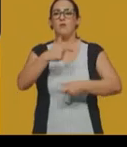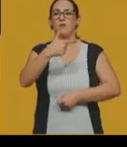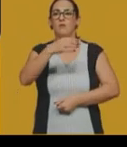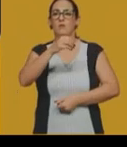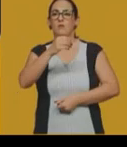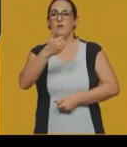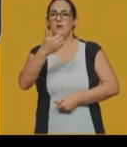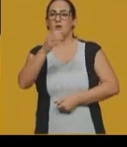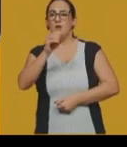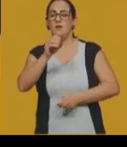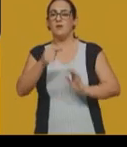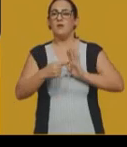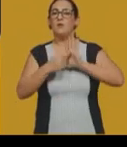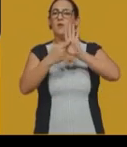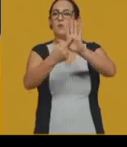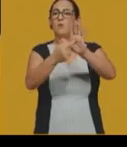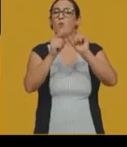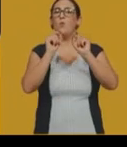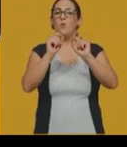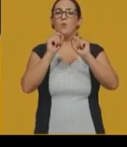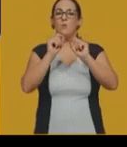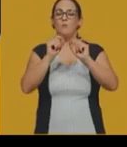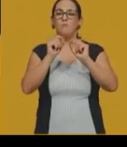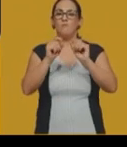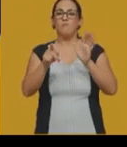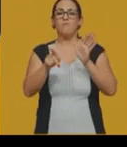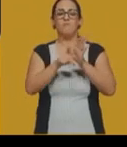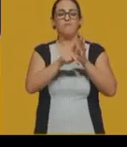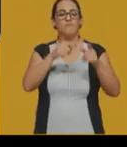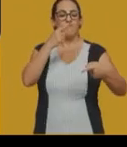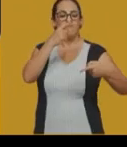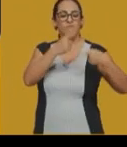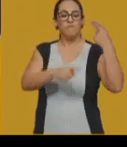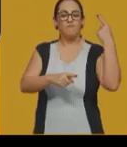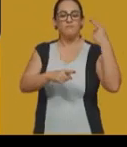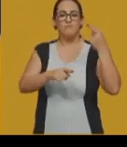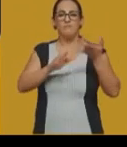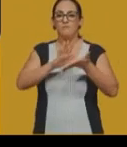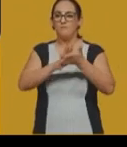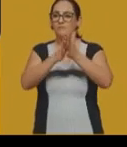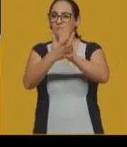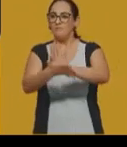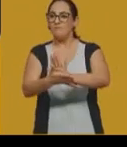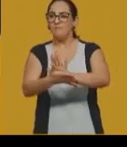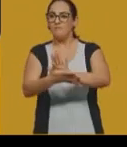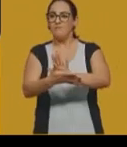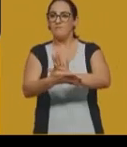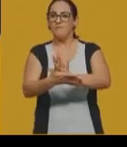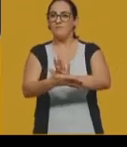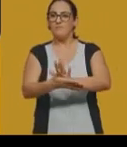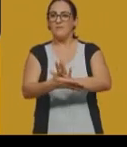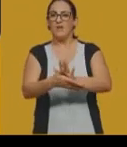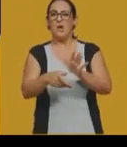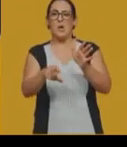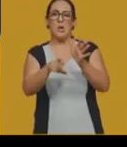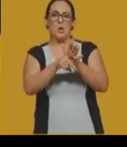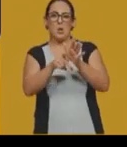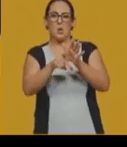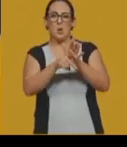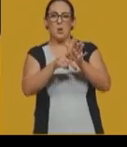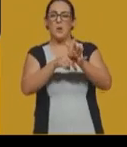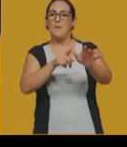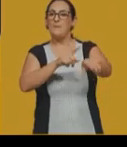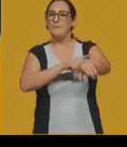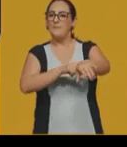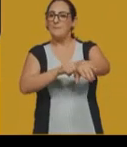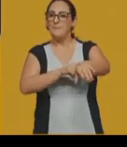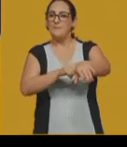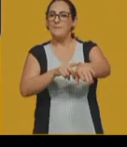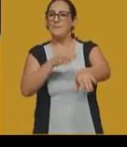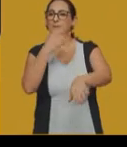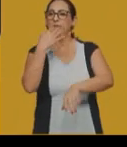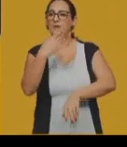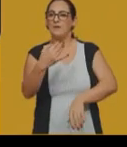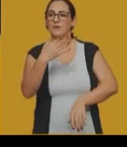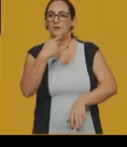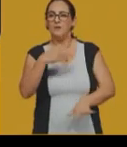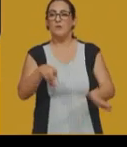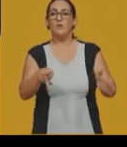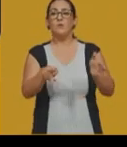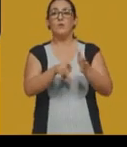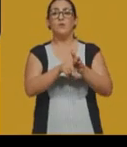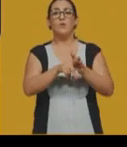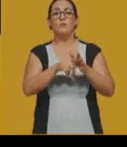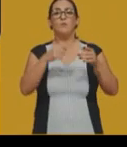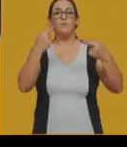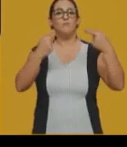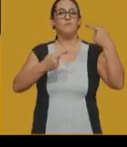que visam coibir a discriminação racial e a estabelecer políticas para diminuir a desigualdade social existente